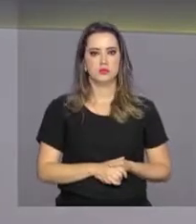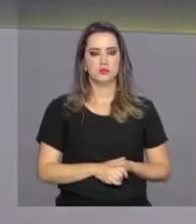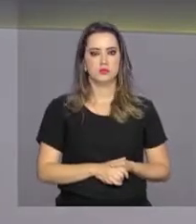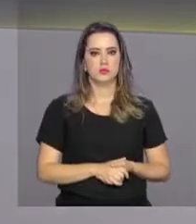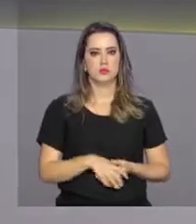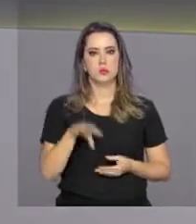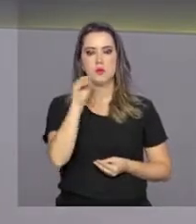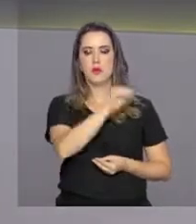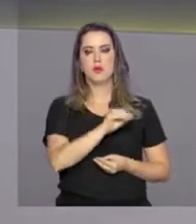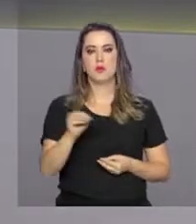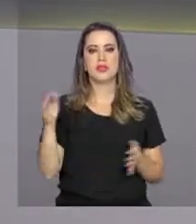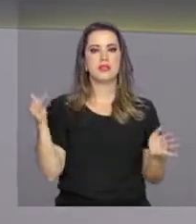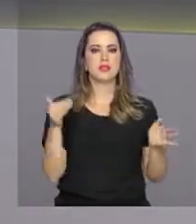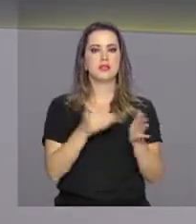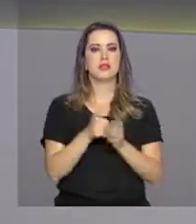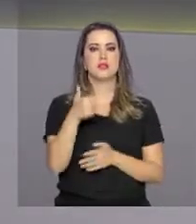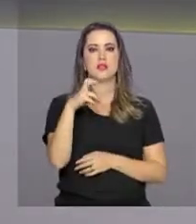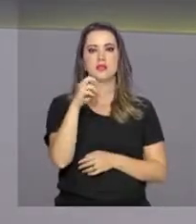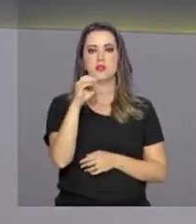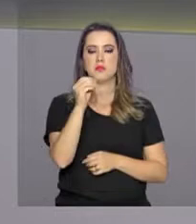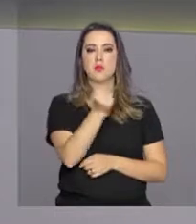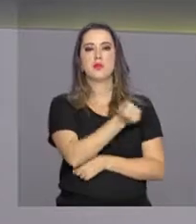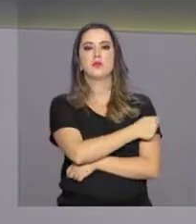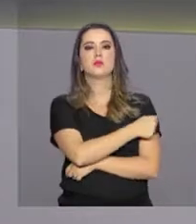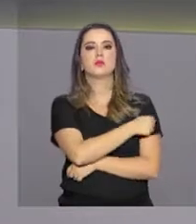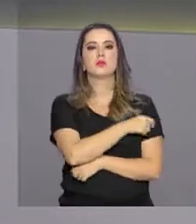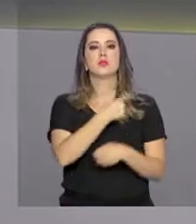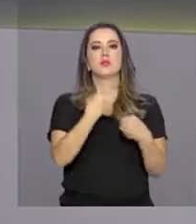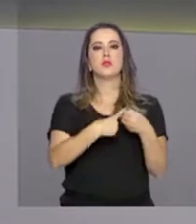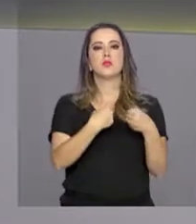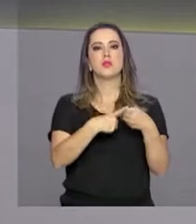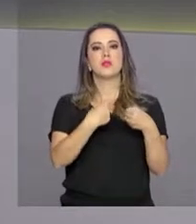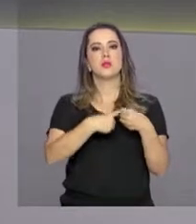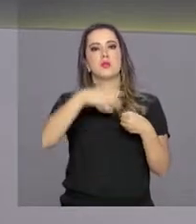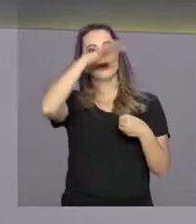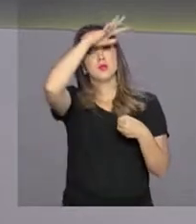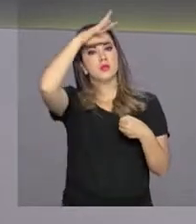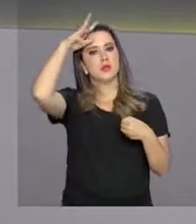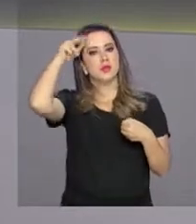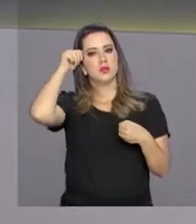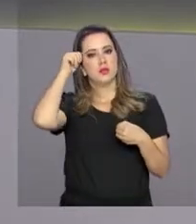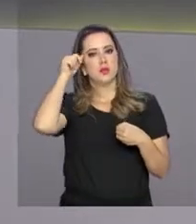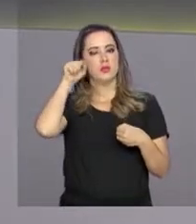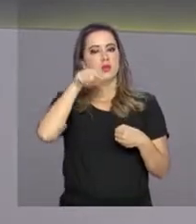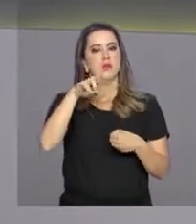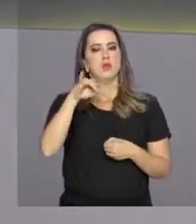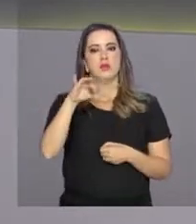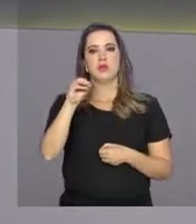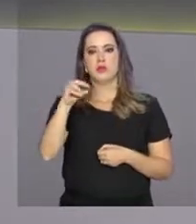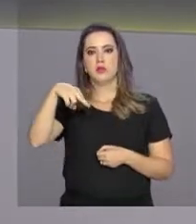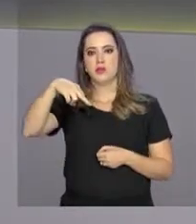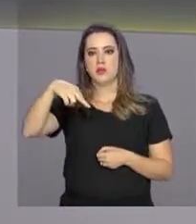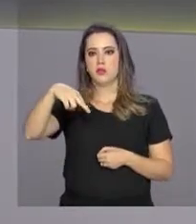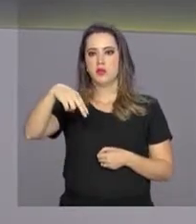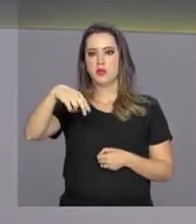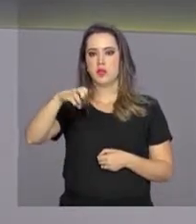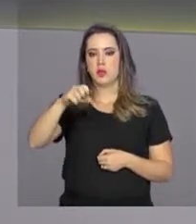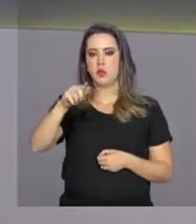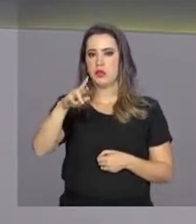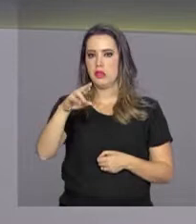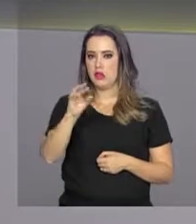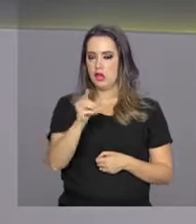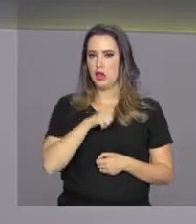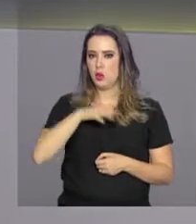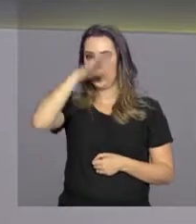Para atender a até 1.500 estudantes, as cidades de São Gabriel da Cachoeira e Santa Isabel do Rio Negro, no Amazonas,